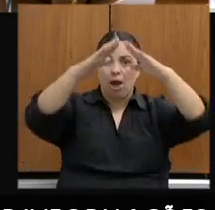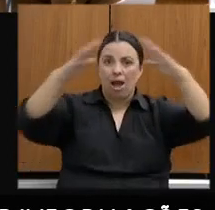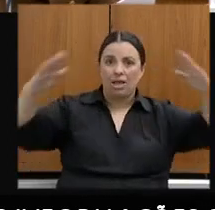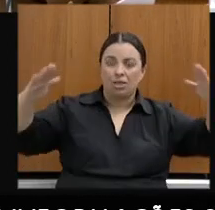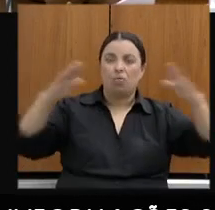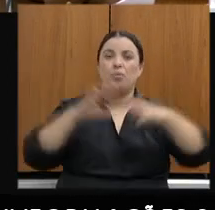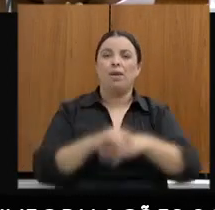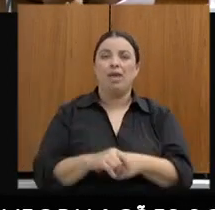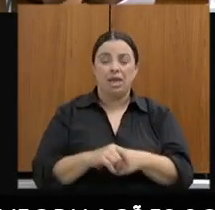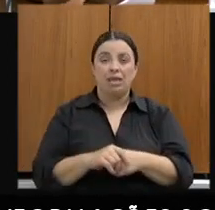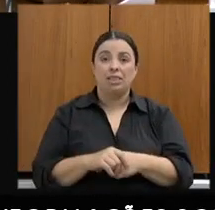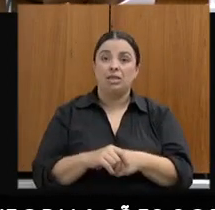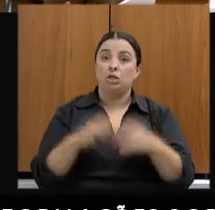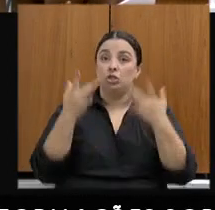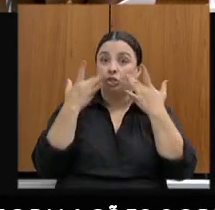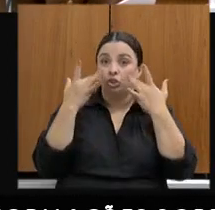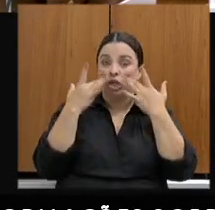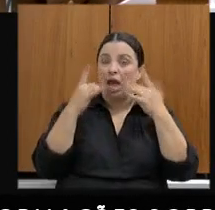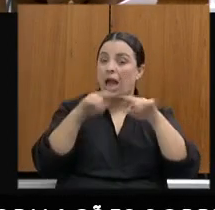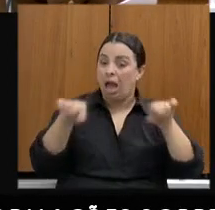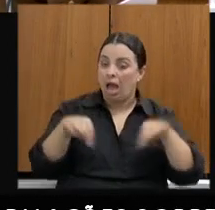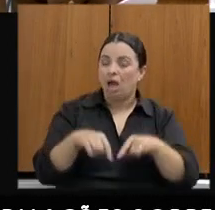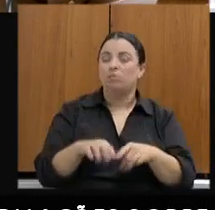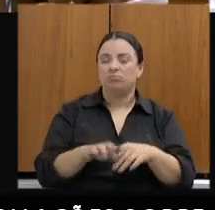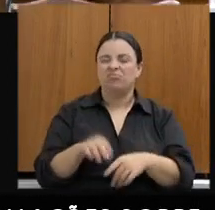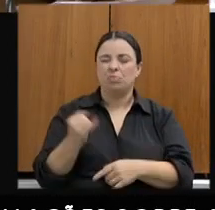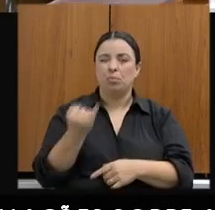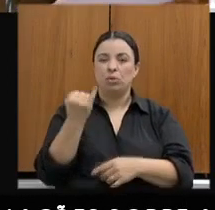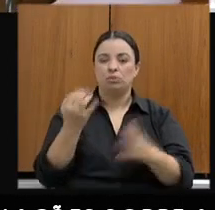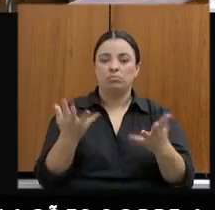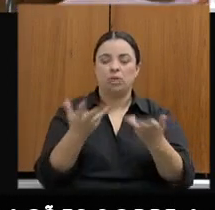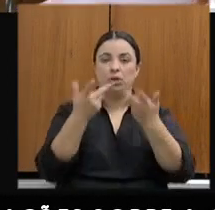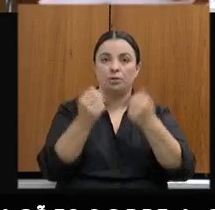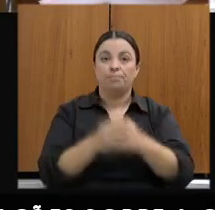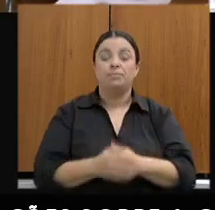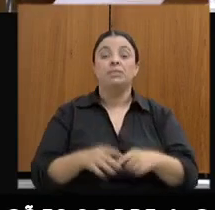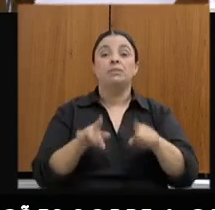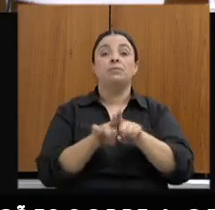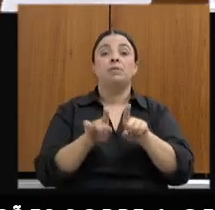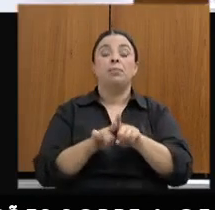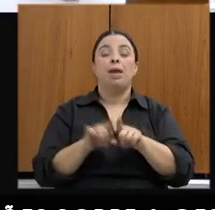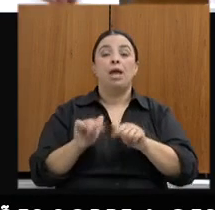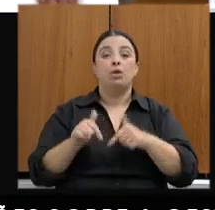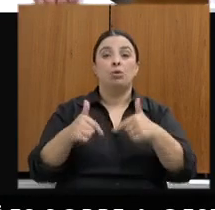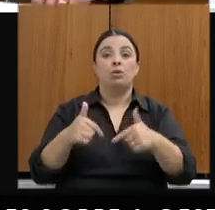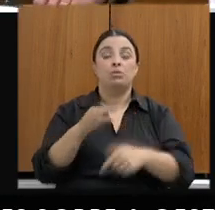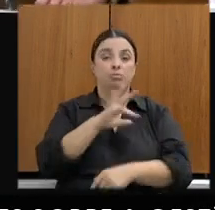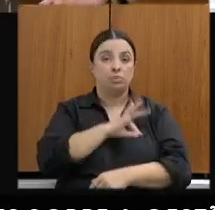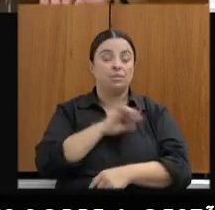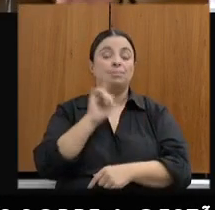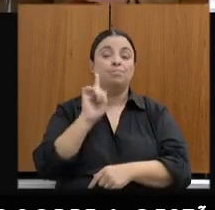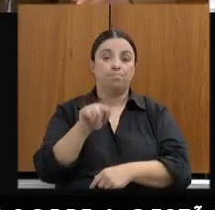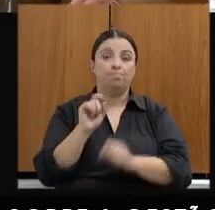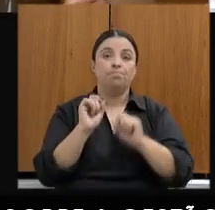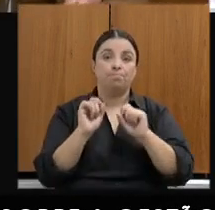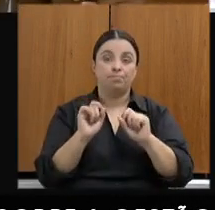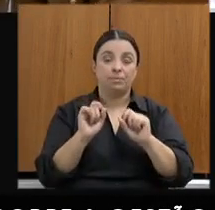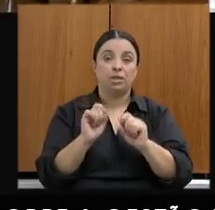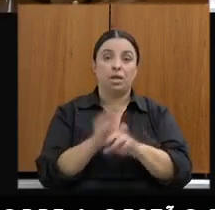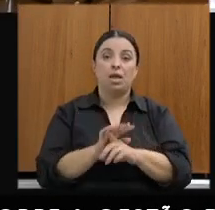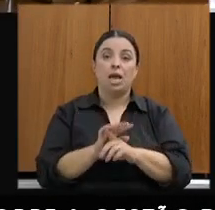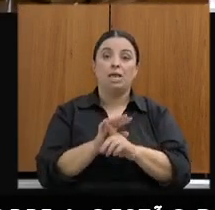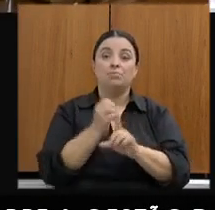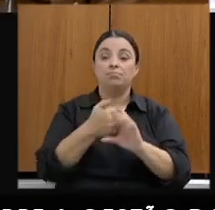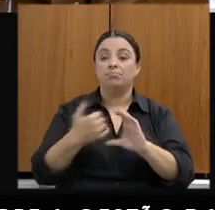evoluindo e melhorando outros aspectos importantes da nossa atuação policial é são os aspectos sociais